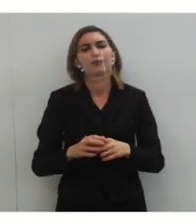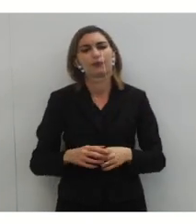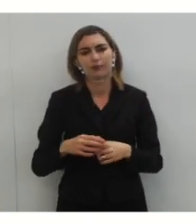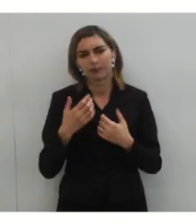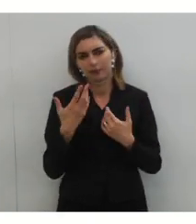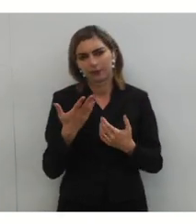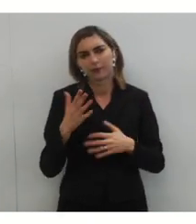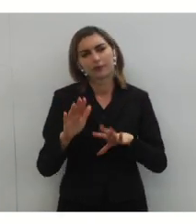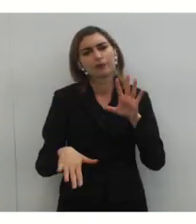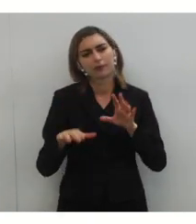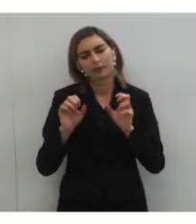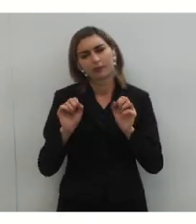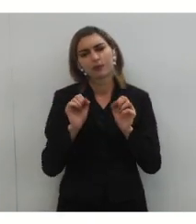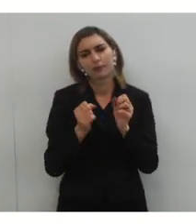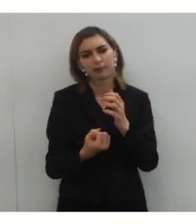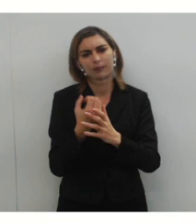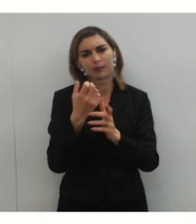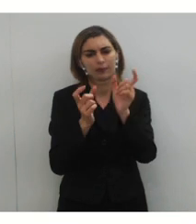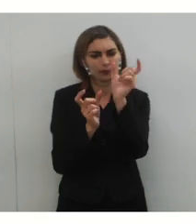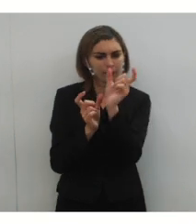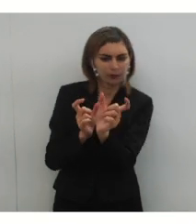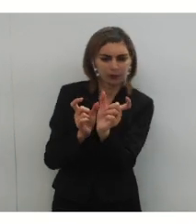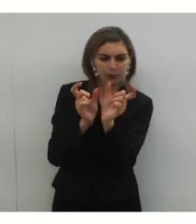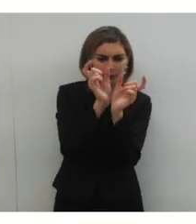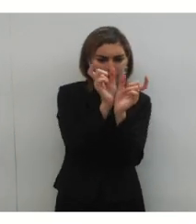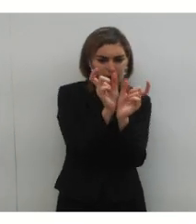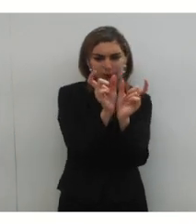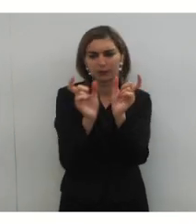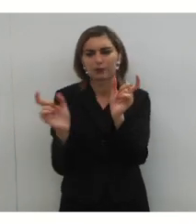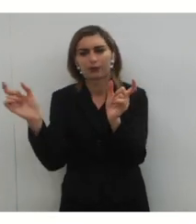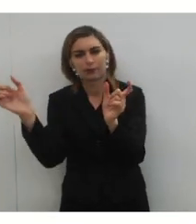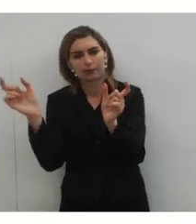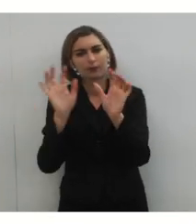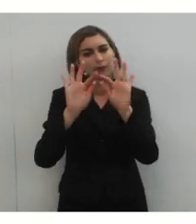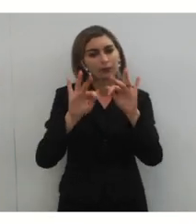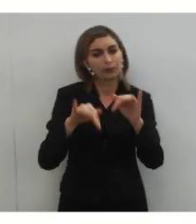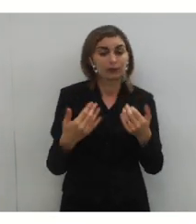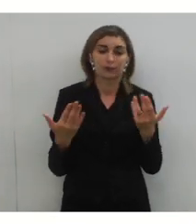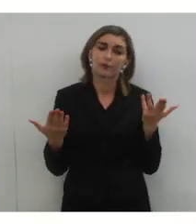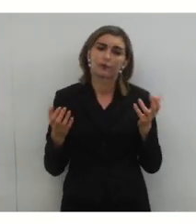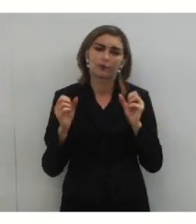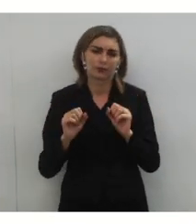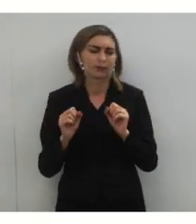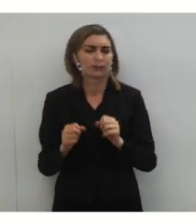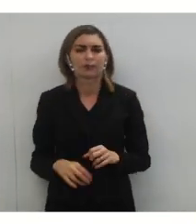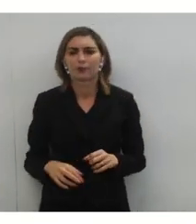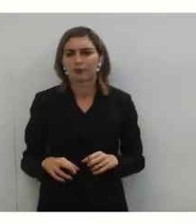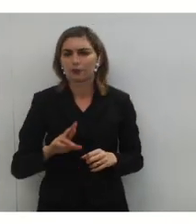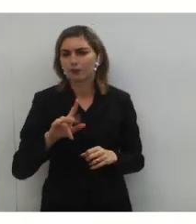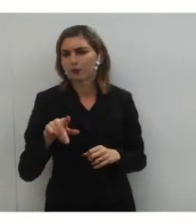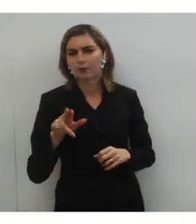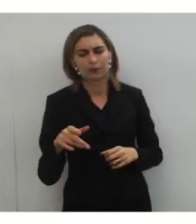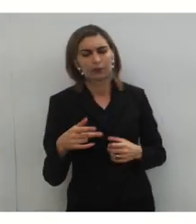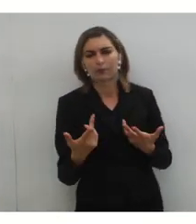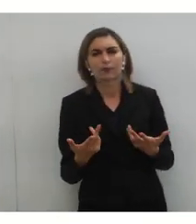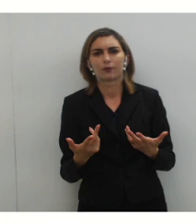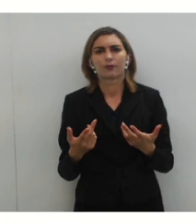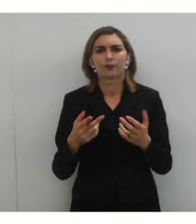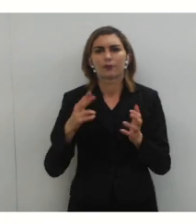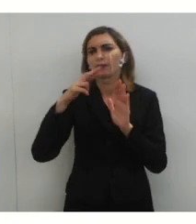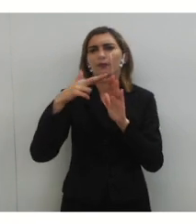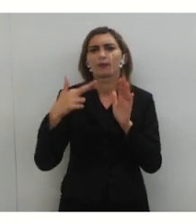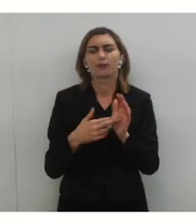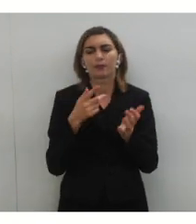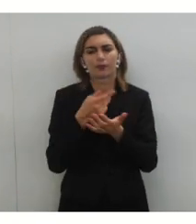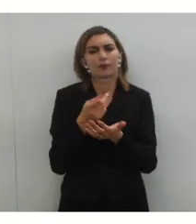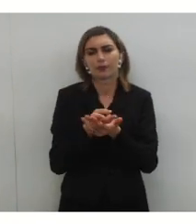bom? Ele pode aparecer no meio, pode aparecer no fim, tá? Então, não funciona,